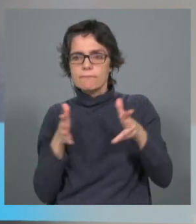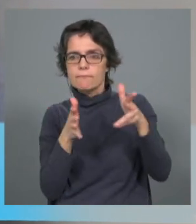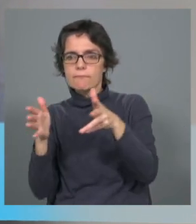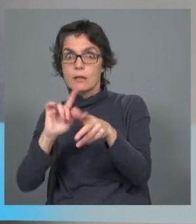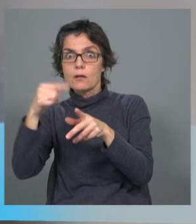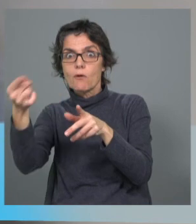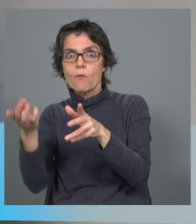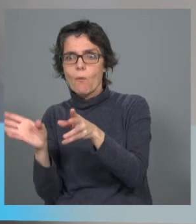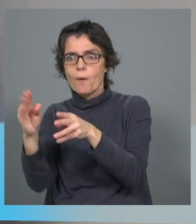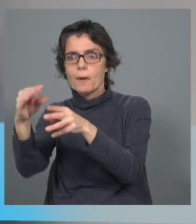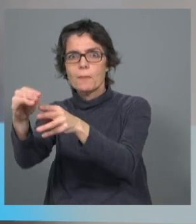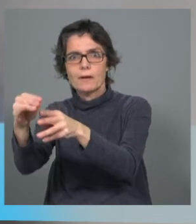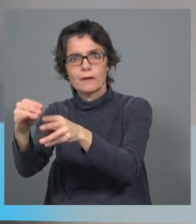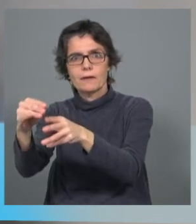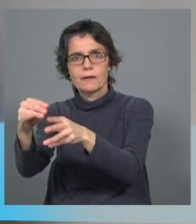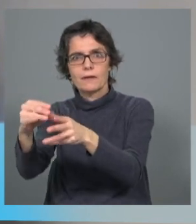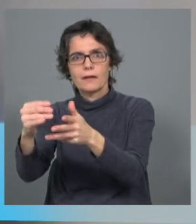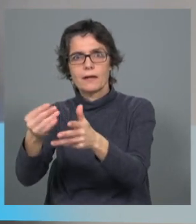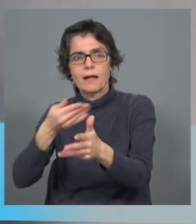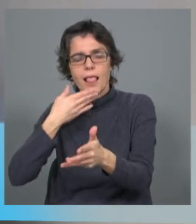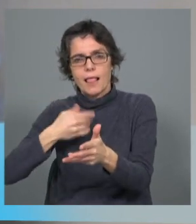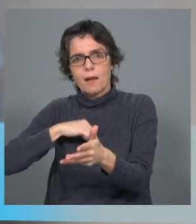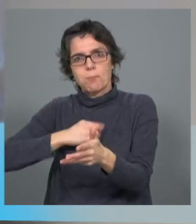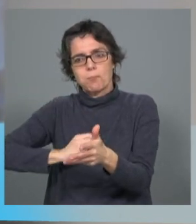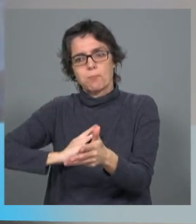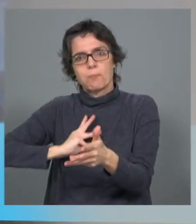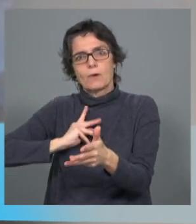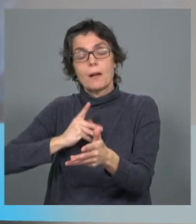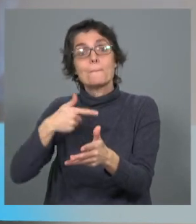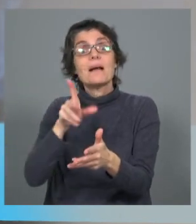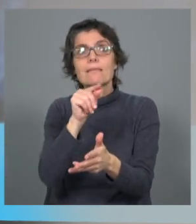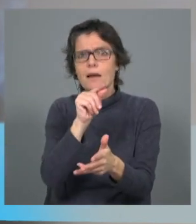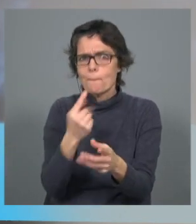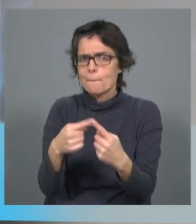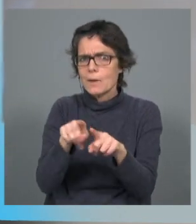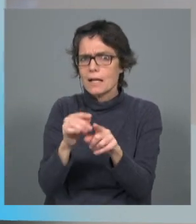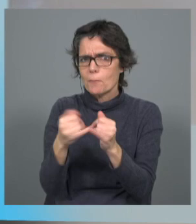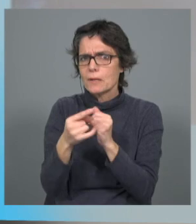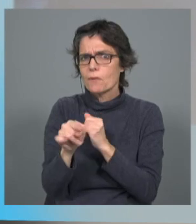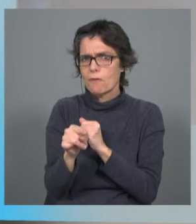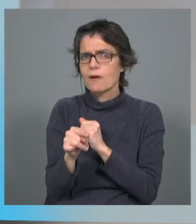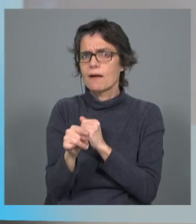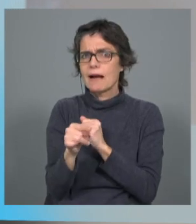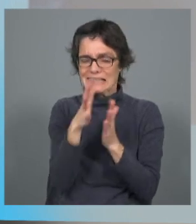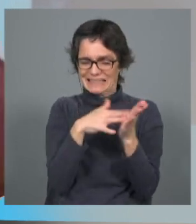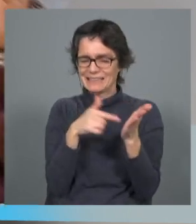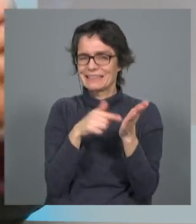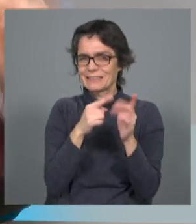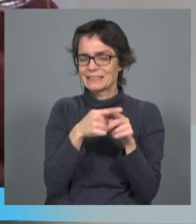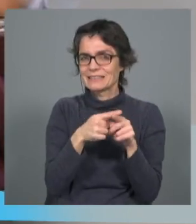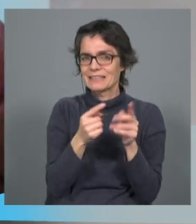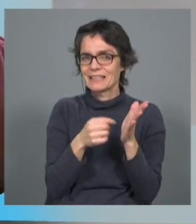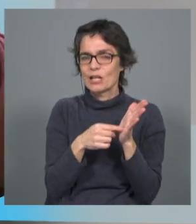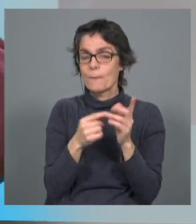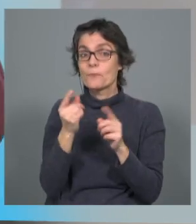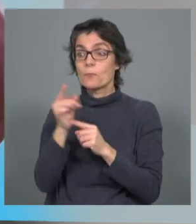que me ajudam a vencer o desânimo. Mas ela acarreta um perigo. E o perigo é muito interessante, e é dito no texto de uma maneira muito interessante. Que bem que a